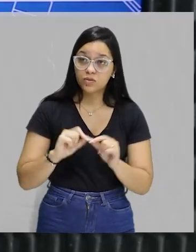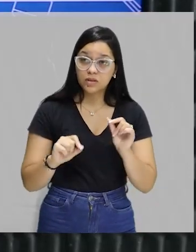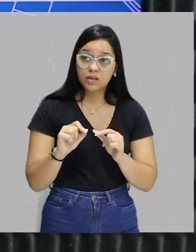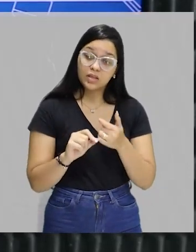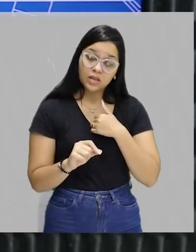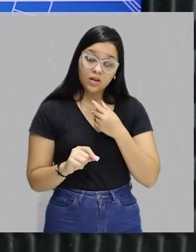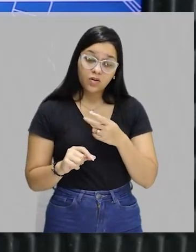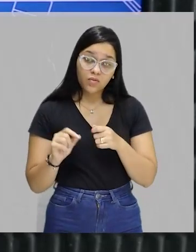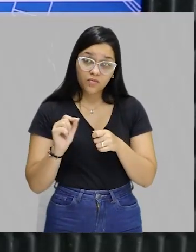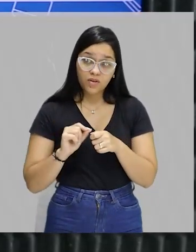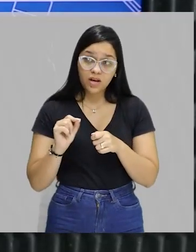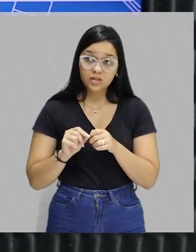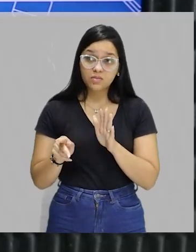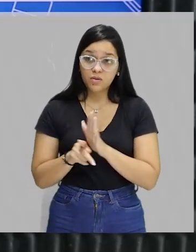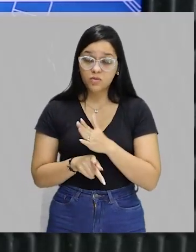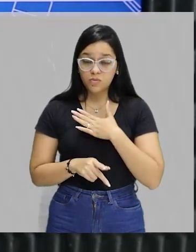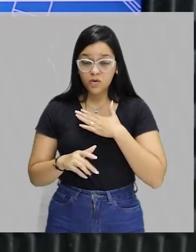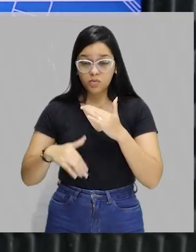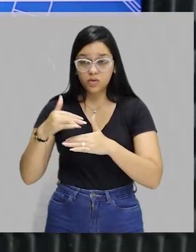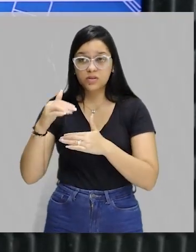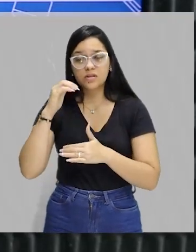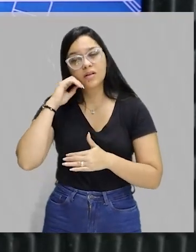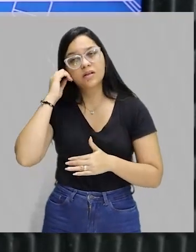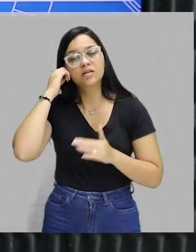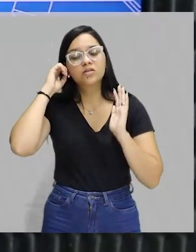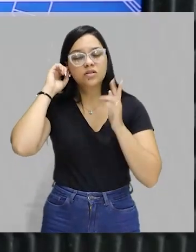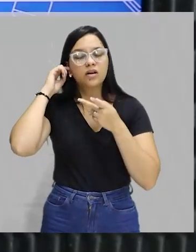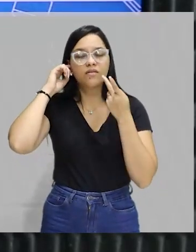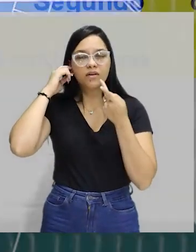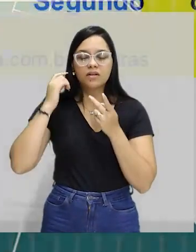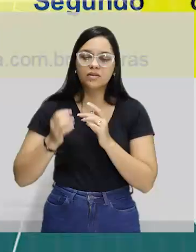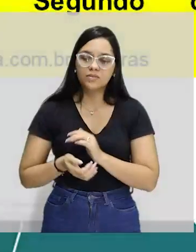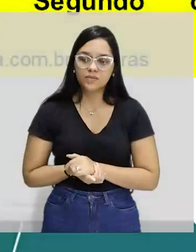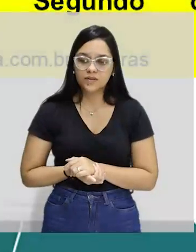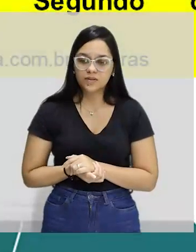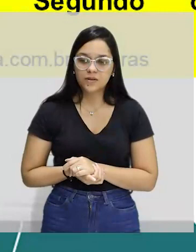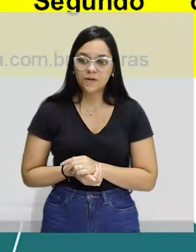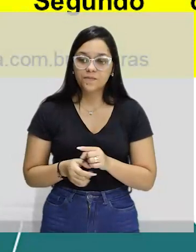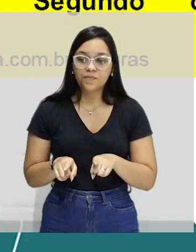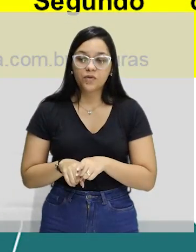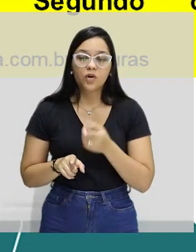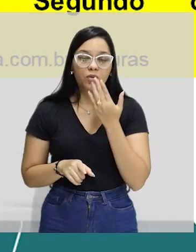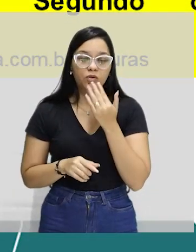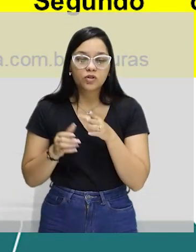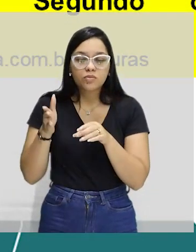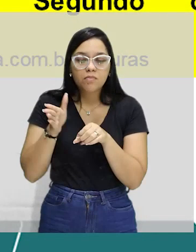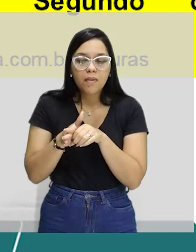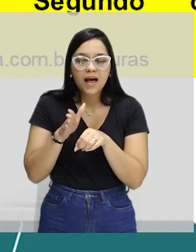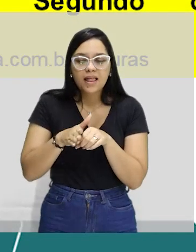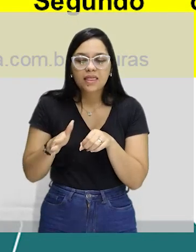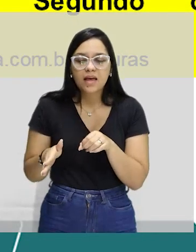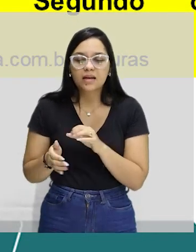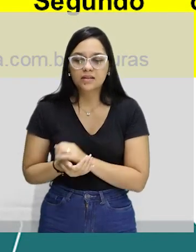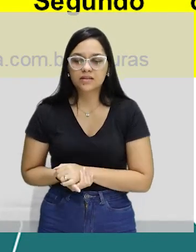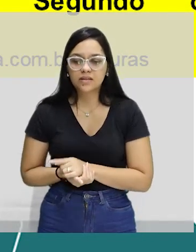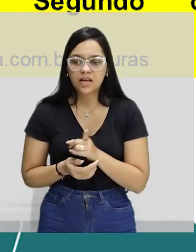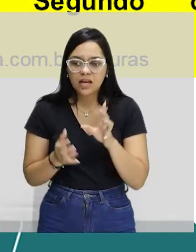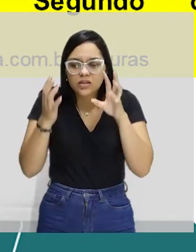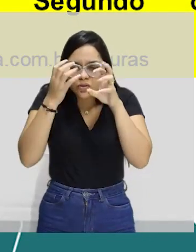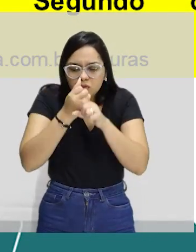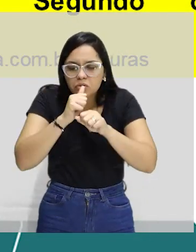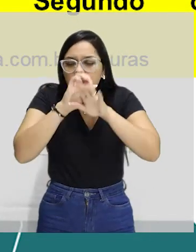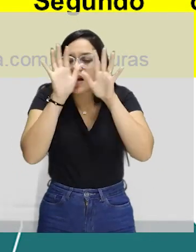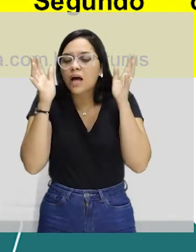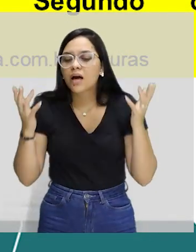leitura que eu faço é a partir do meu processo interno. Nós já falamos sobre isso. Os comedores de batata. Vamos lá. O quadro é escuro ou